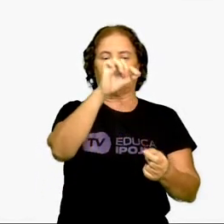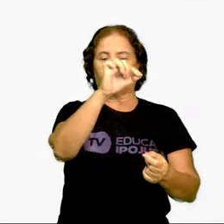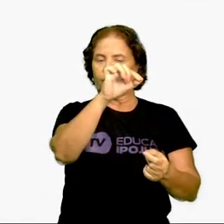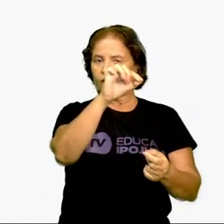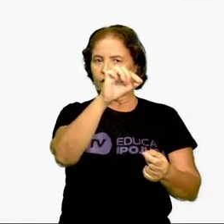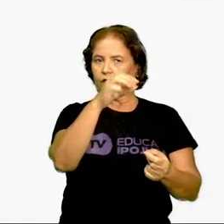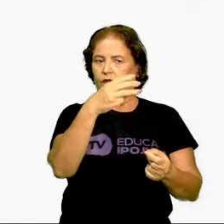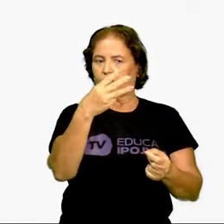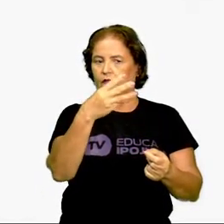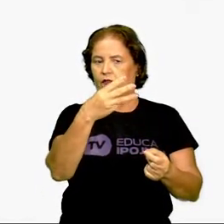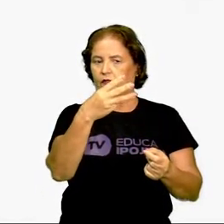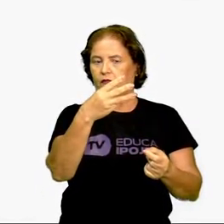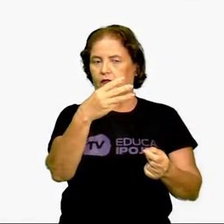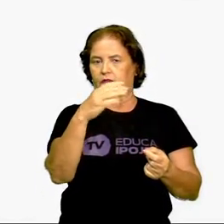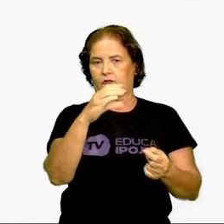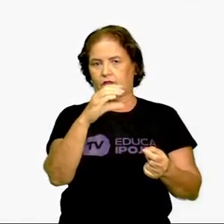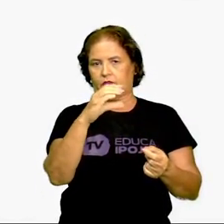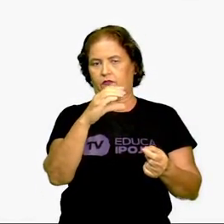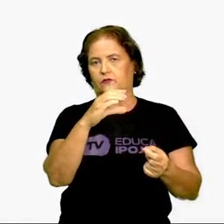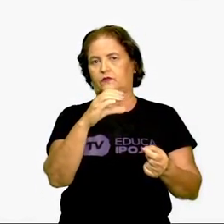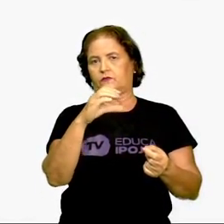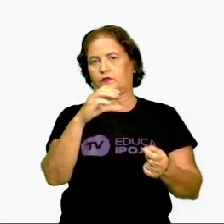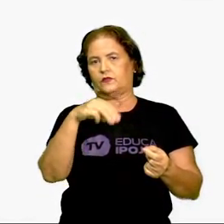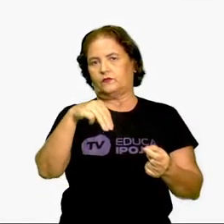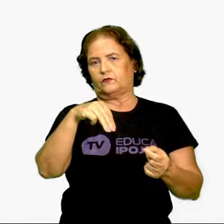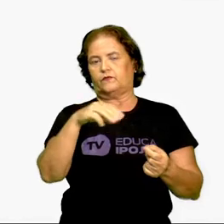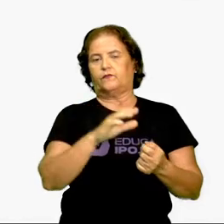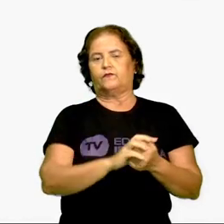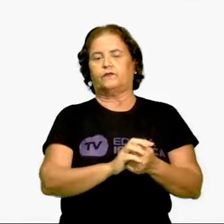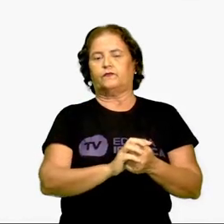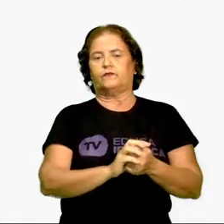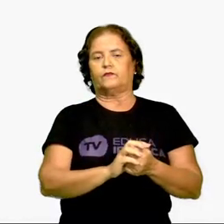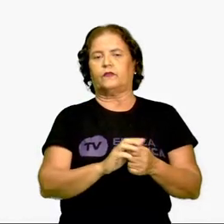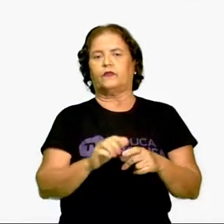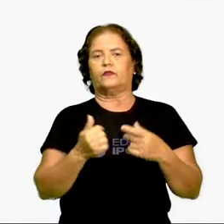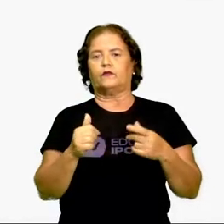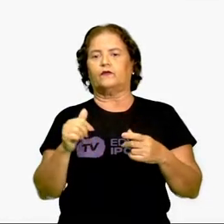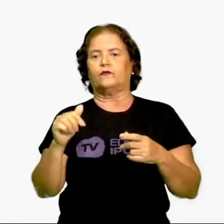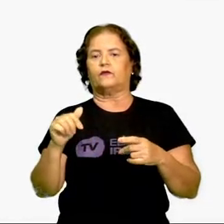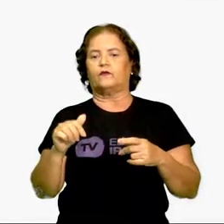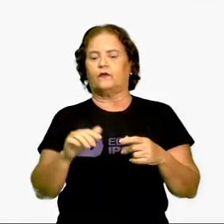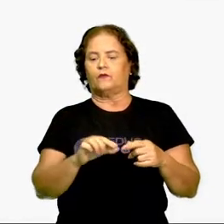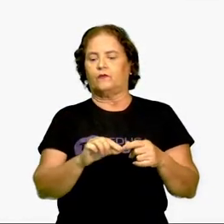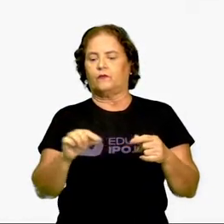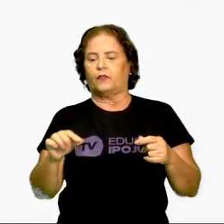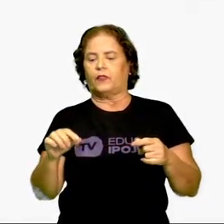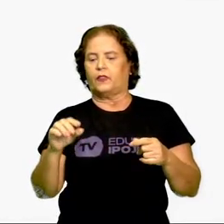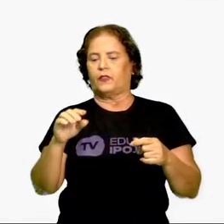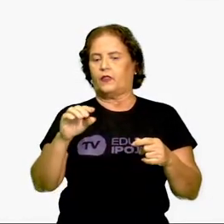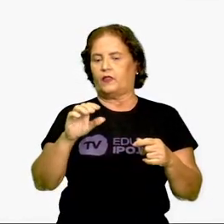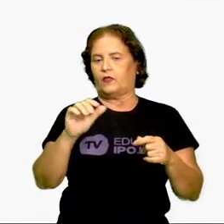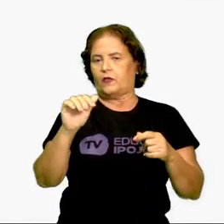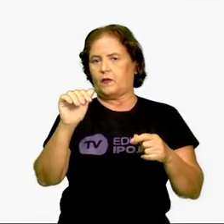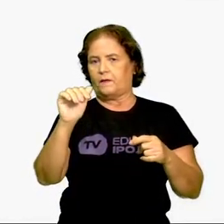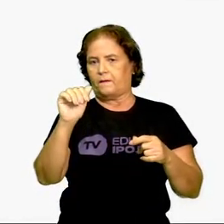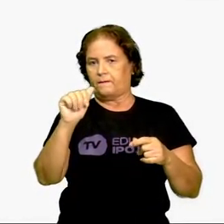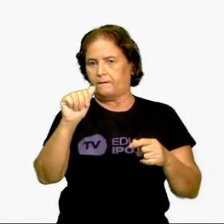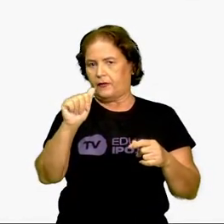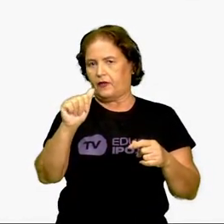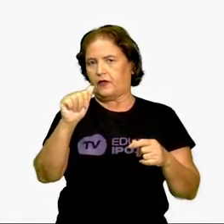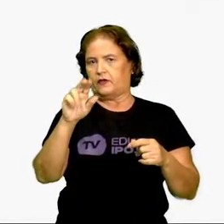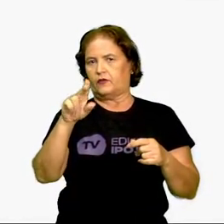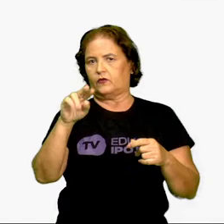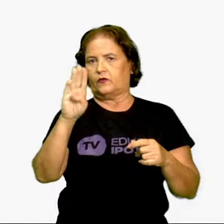3 centímetros. Logo, a fórmula também ficará base vezes altura,